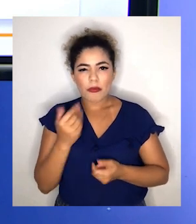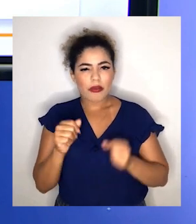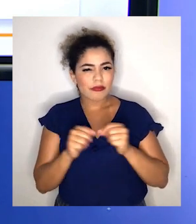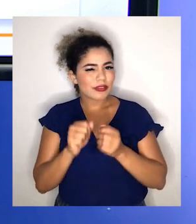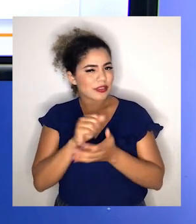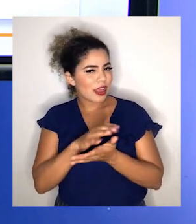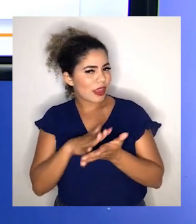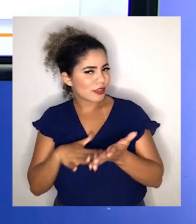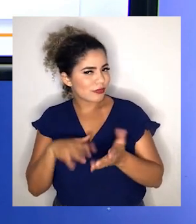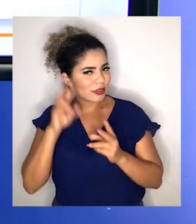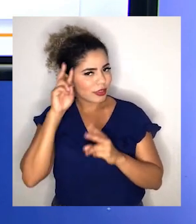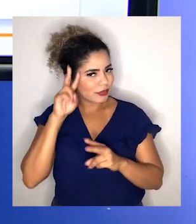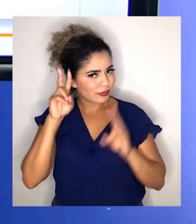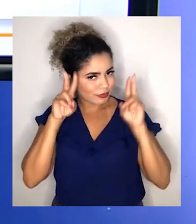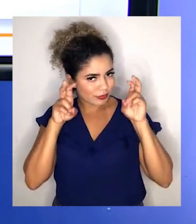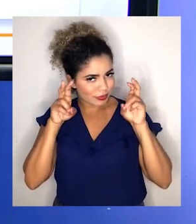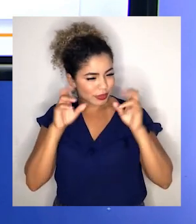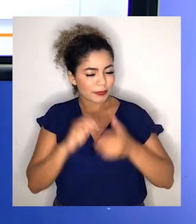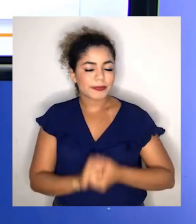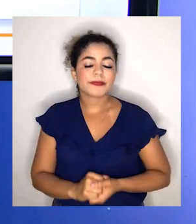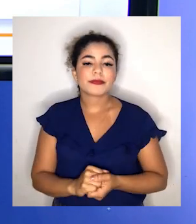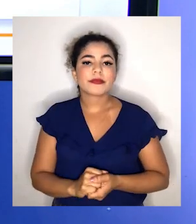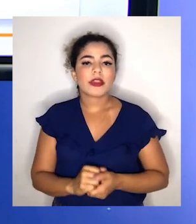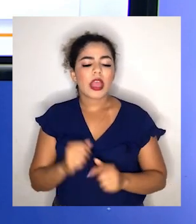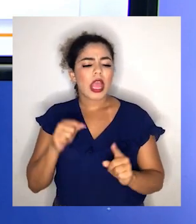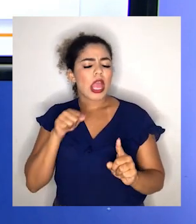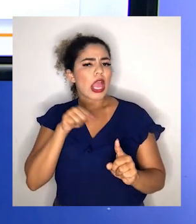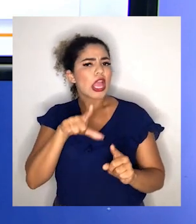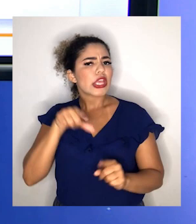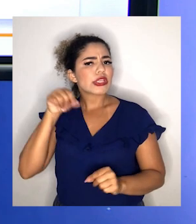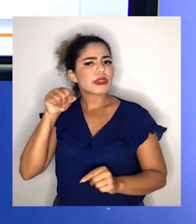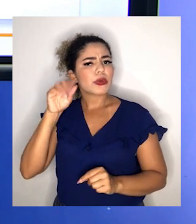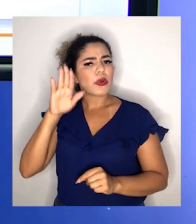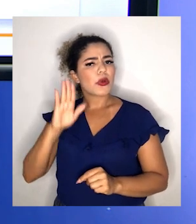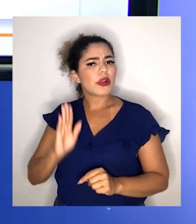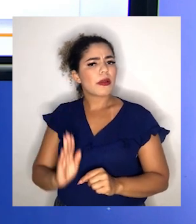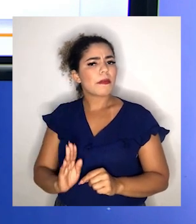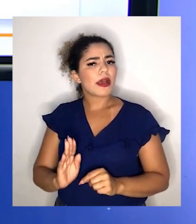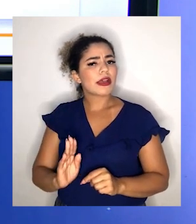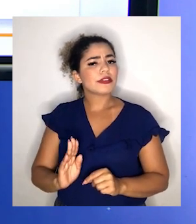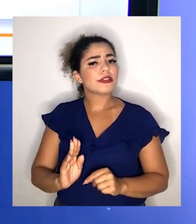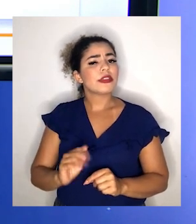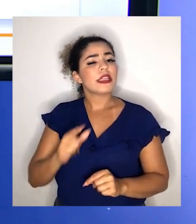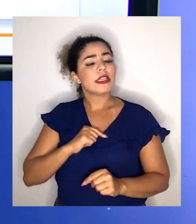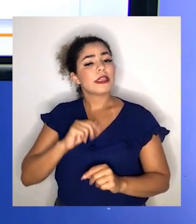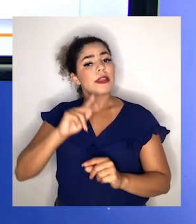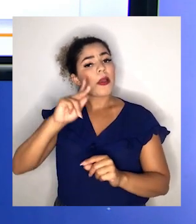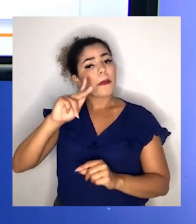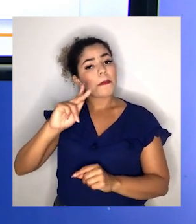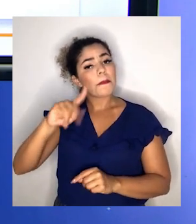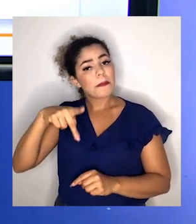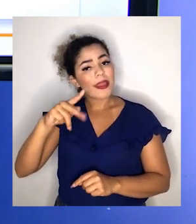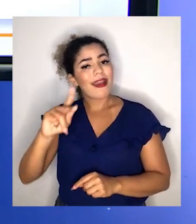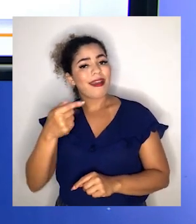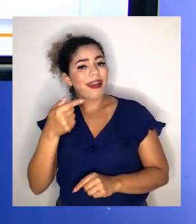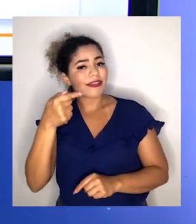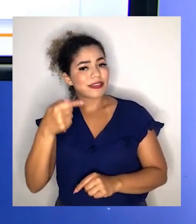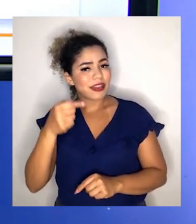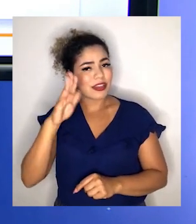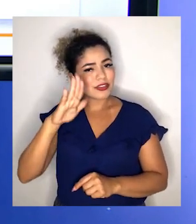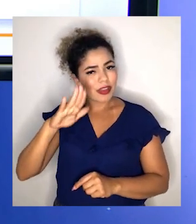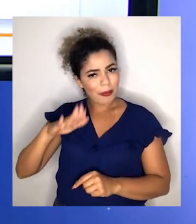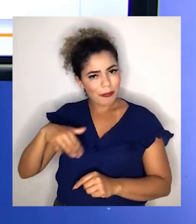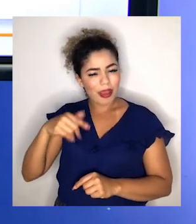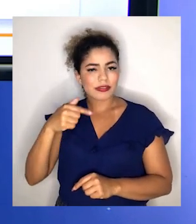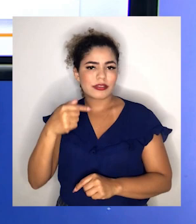Vamos realizar alguns exercícios sobre o tema? Identifique na lista abaixo os itens que possuem pH 7, pH